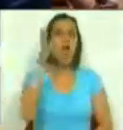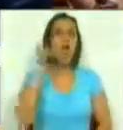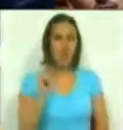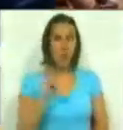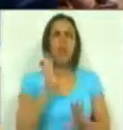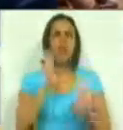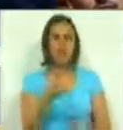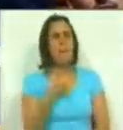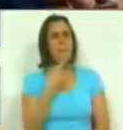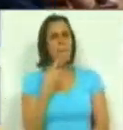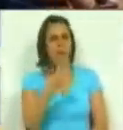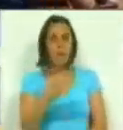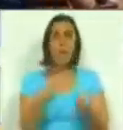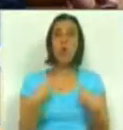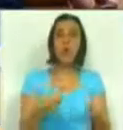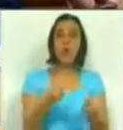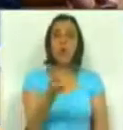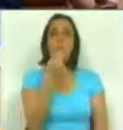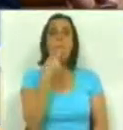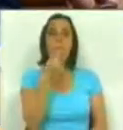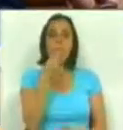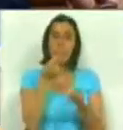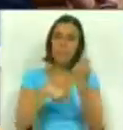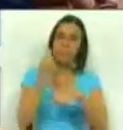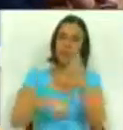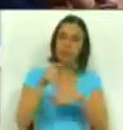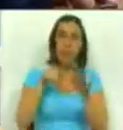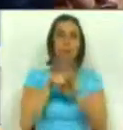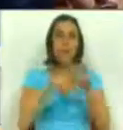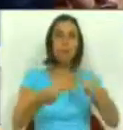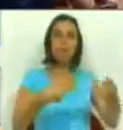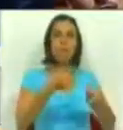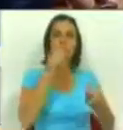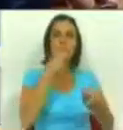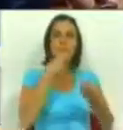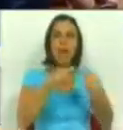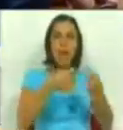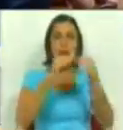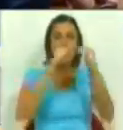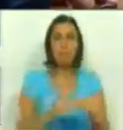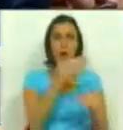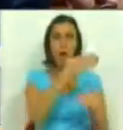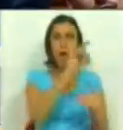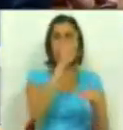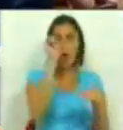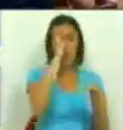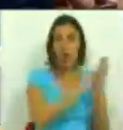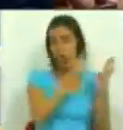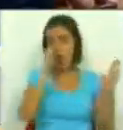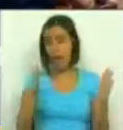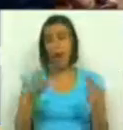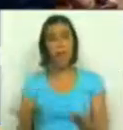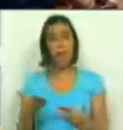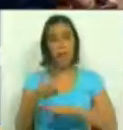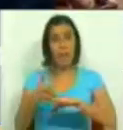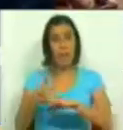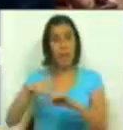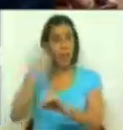2012. Já se aperceberam que os custos dos medicamentos vendidos nas farmácias desceram 11% entre janeiro e maio deste